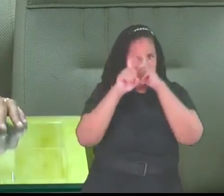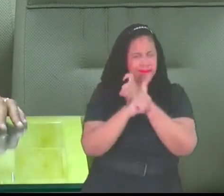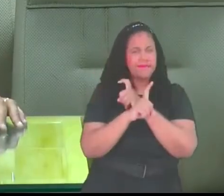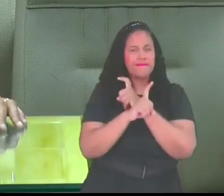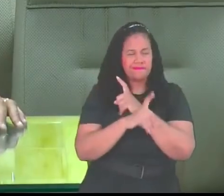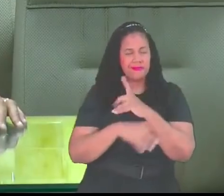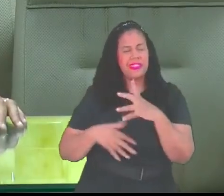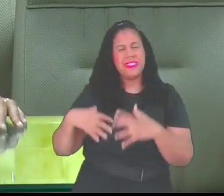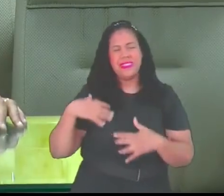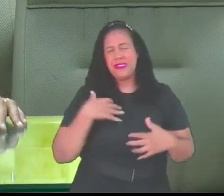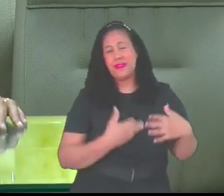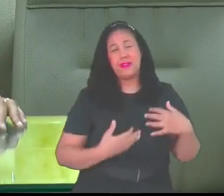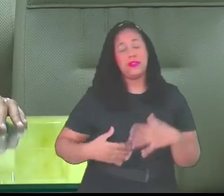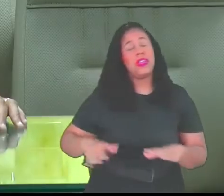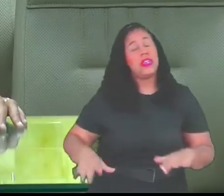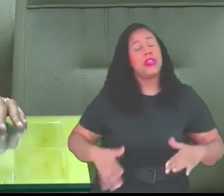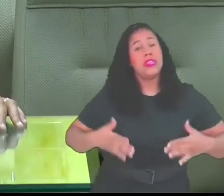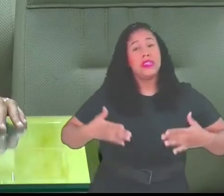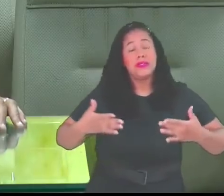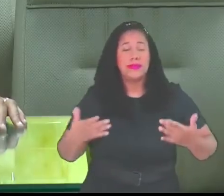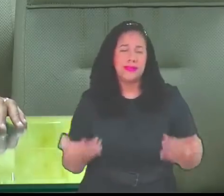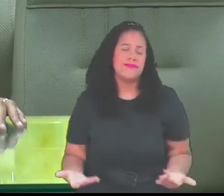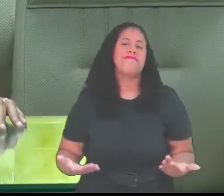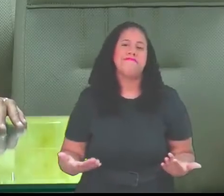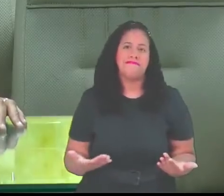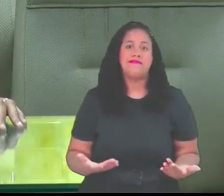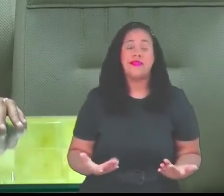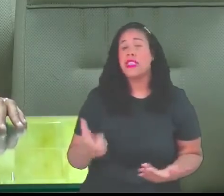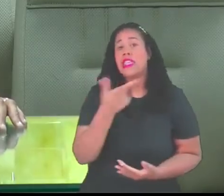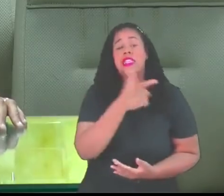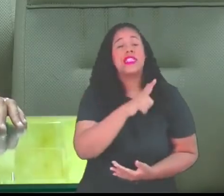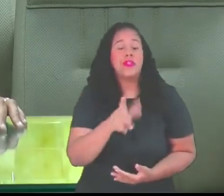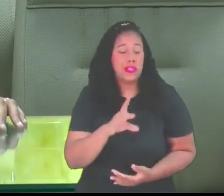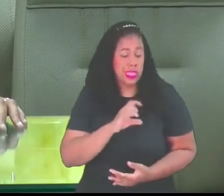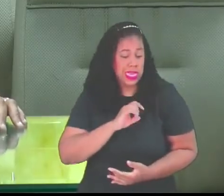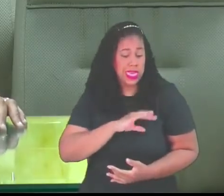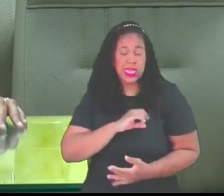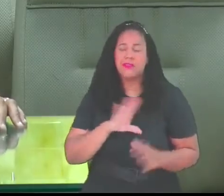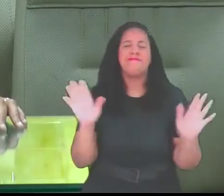Aí ele vai dizer, portanto, não temeremos,